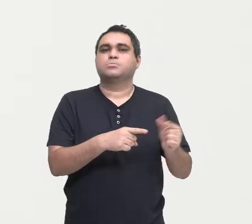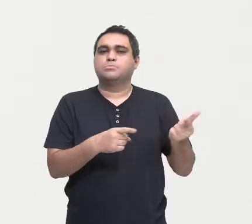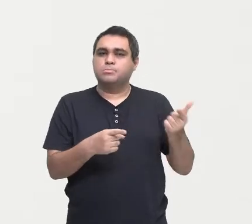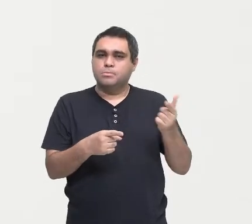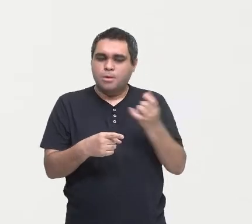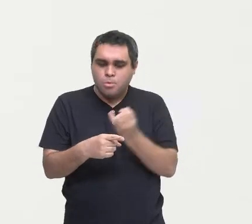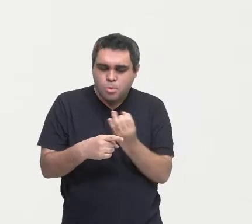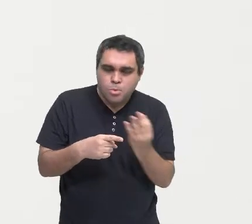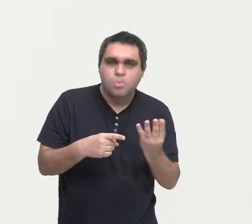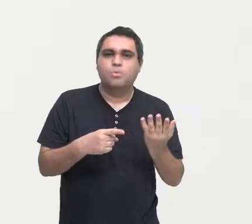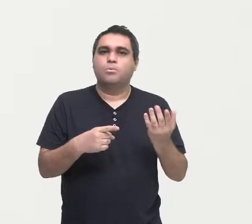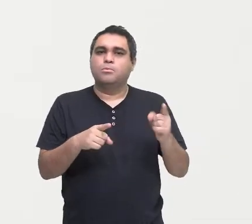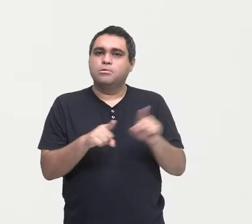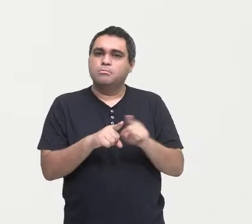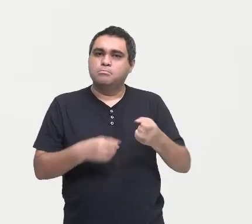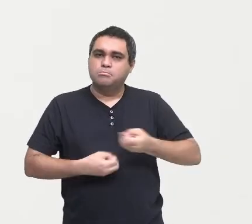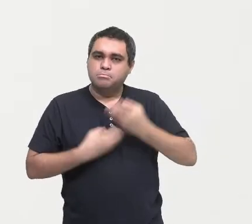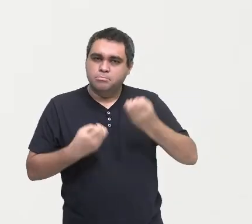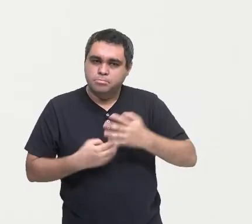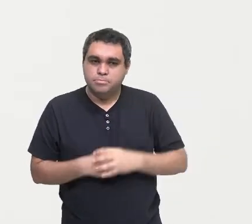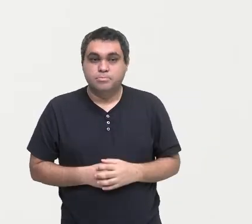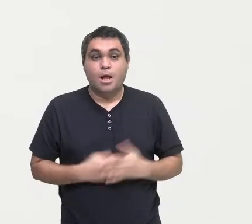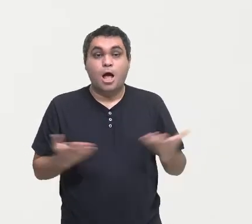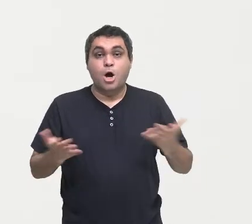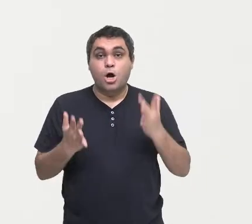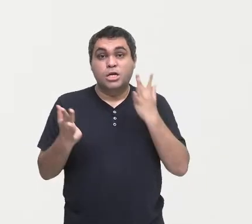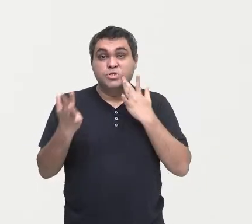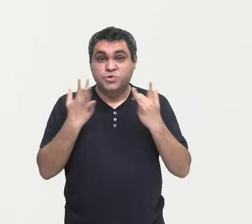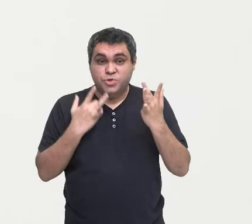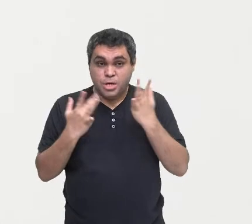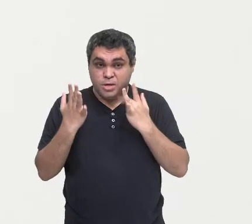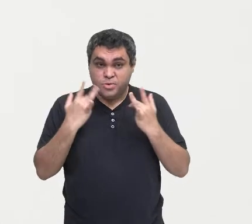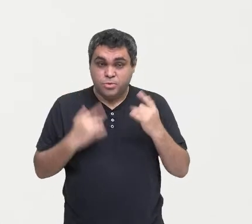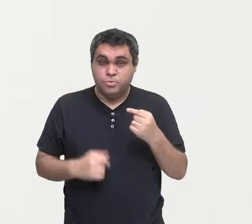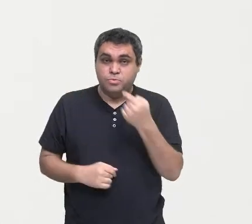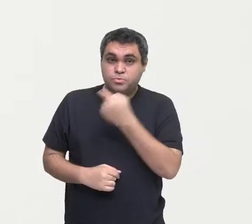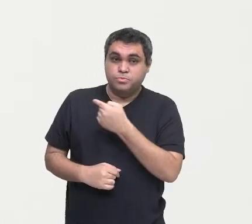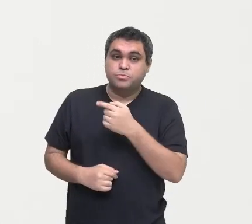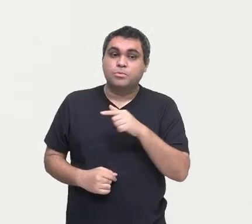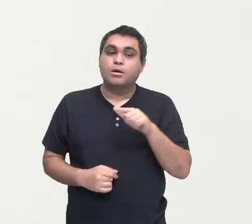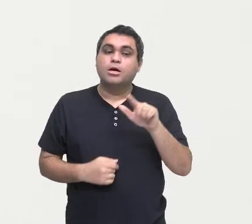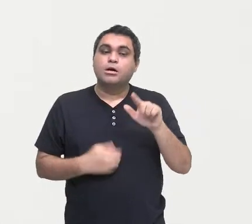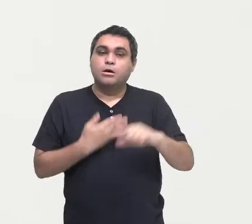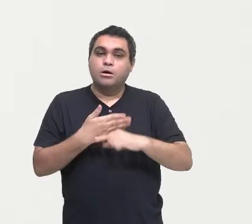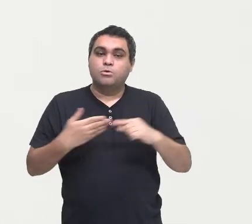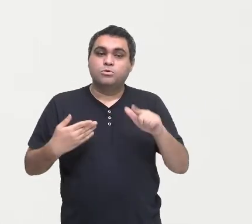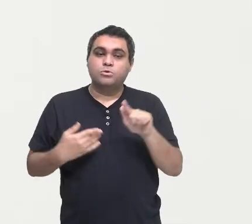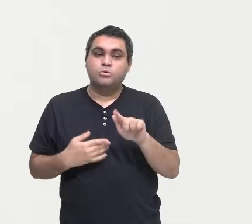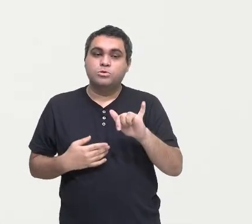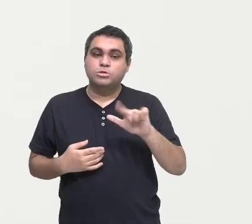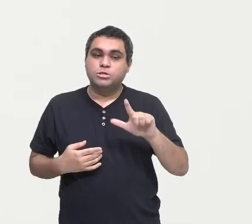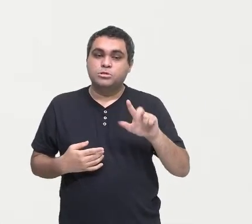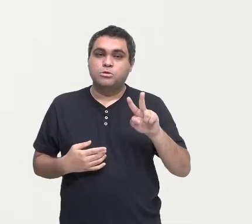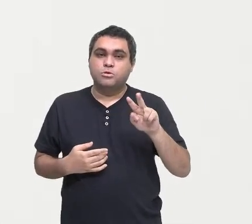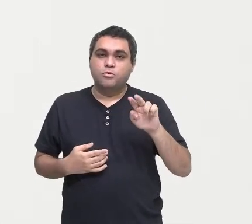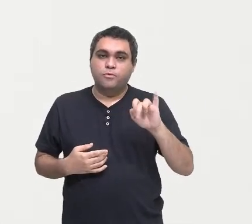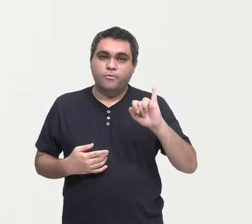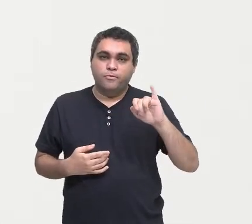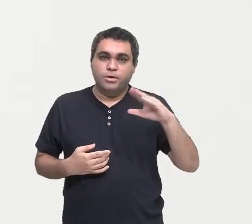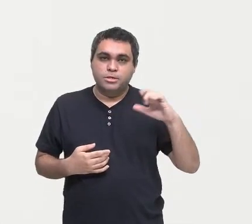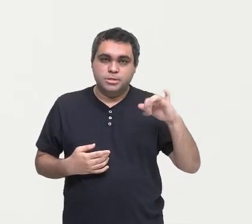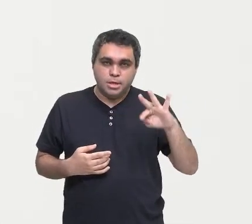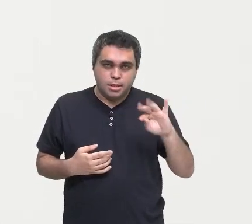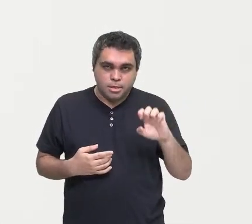teatro? Sobre teatro, olha só. Teatro. Vamos falar sobre o teatro quando surge em Portugal, lá no